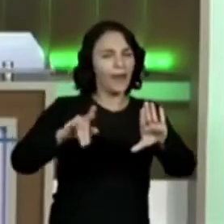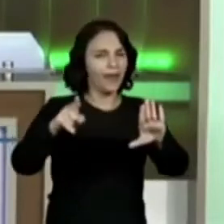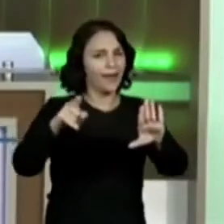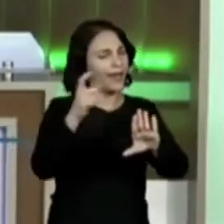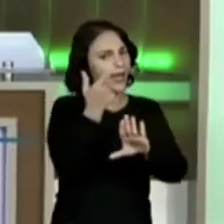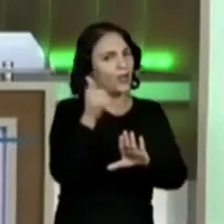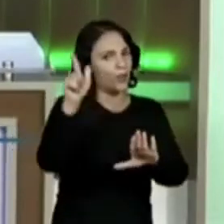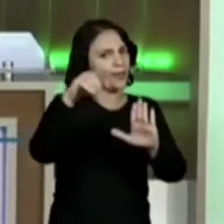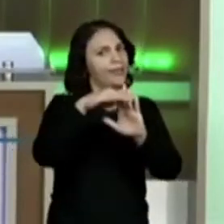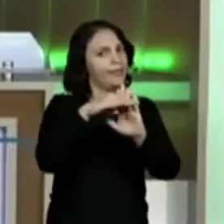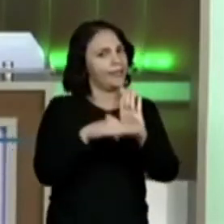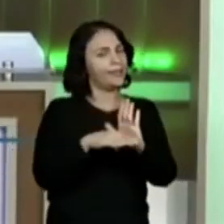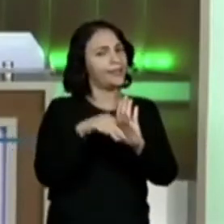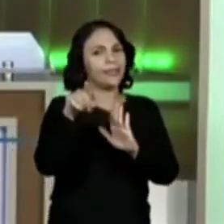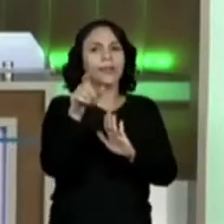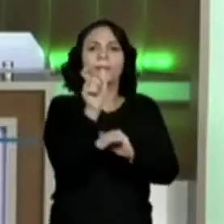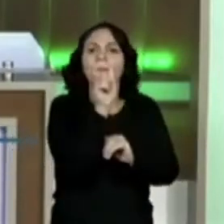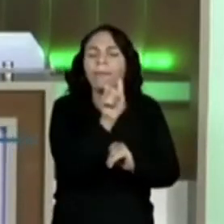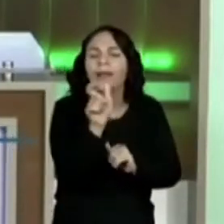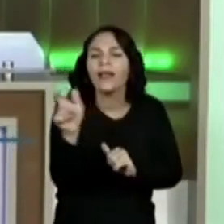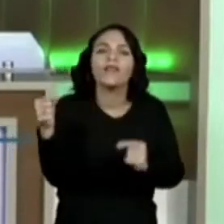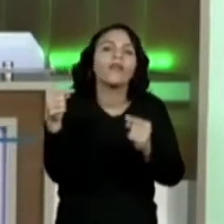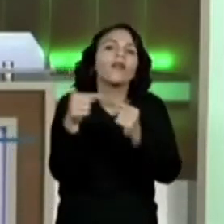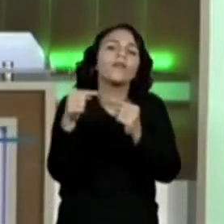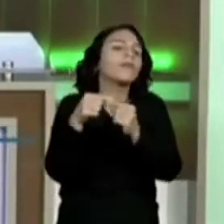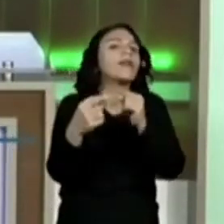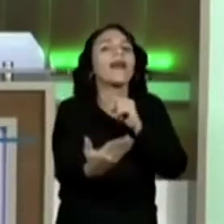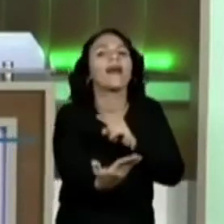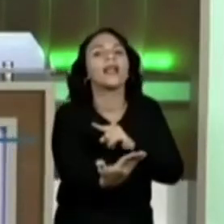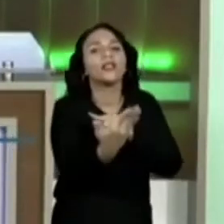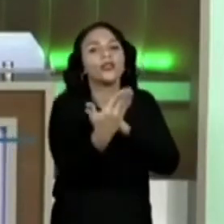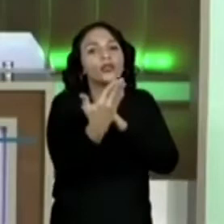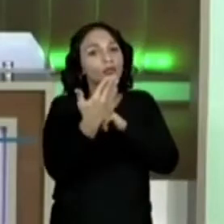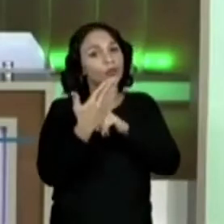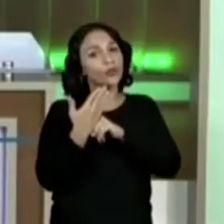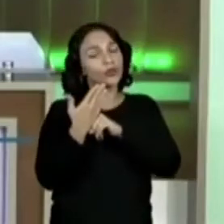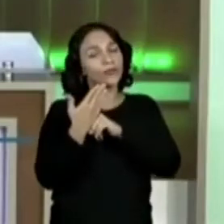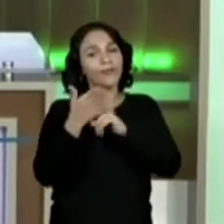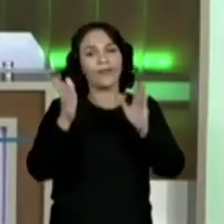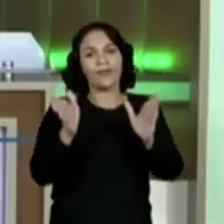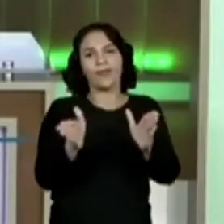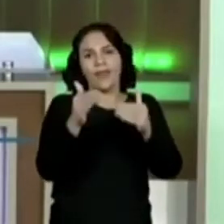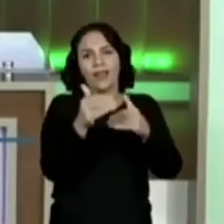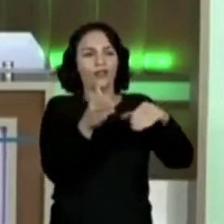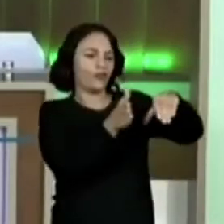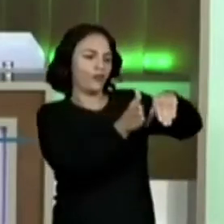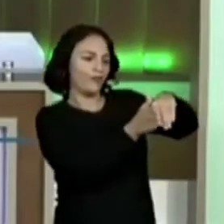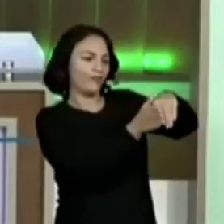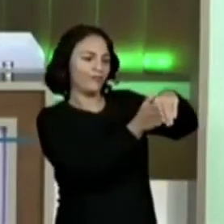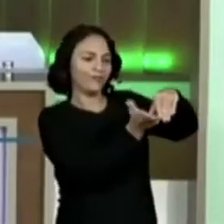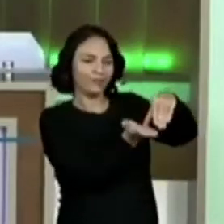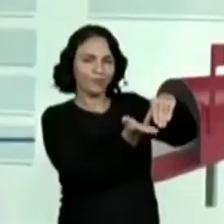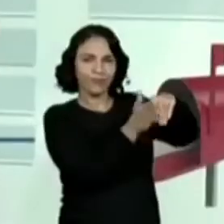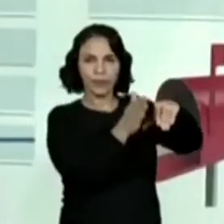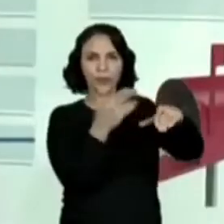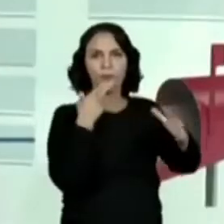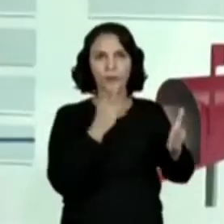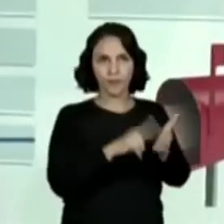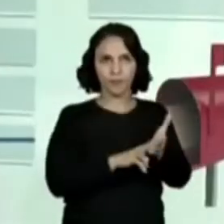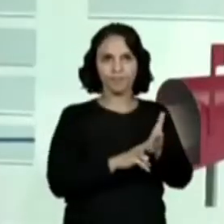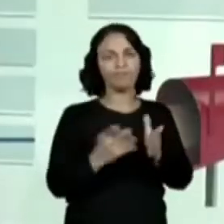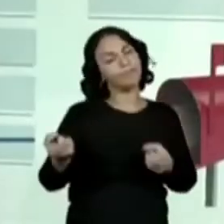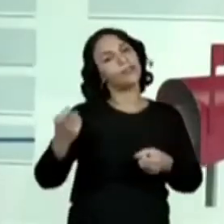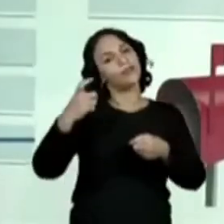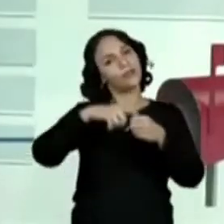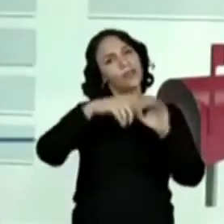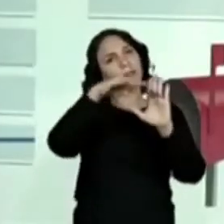uma lista com palavras que nos ajudem a montar uma caixa, a fazer uma caixa de correio. Voltamos para a